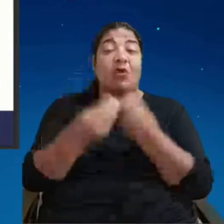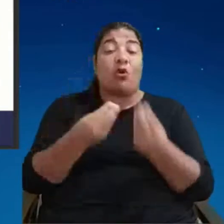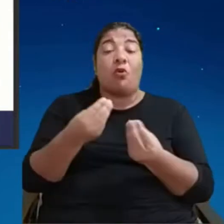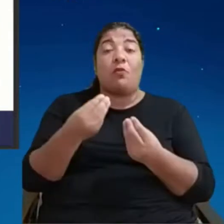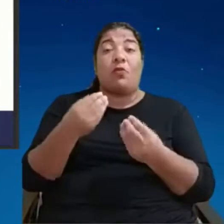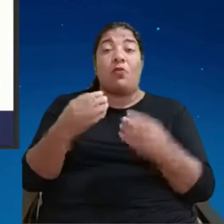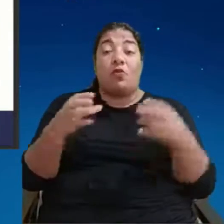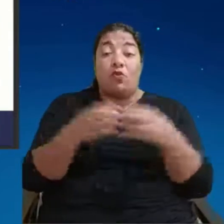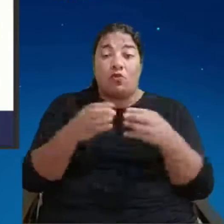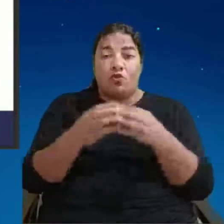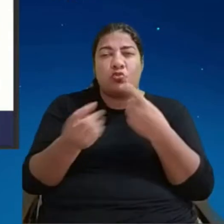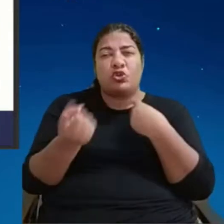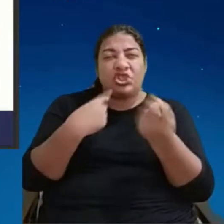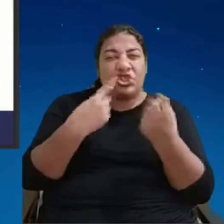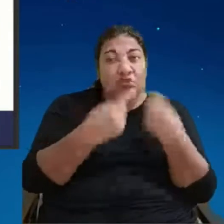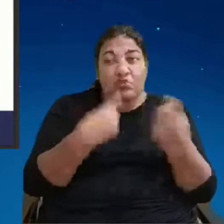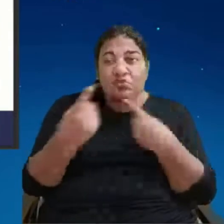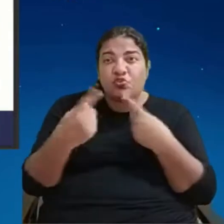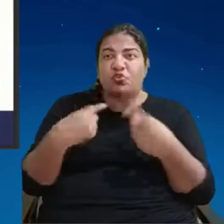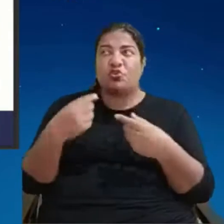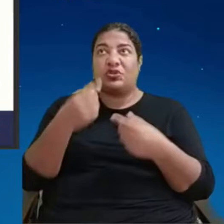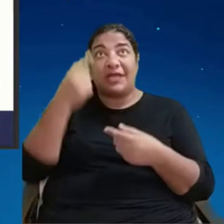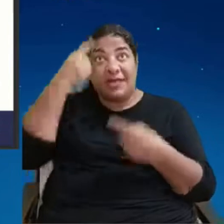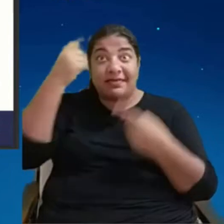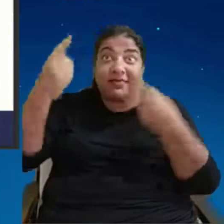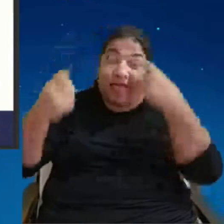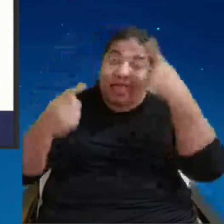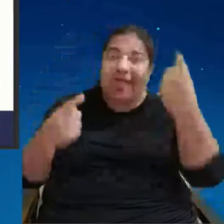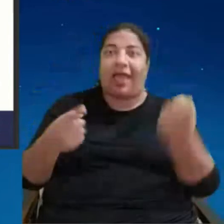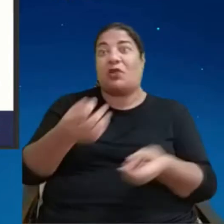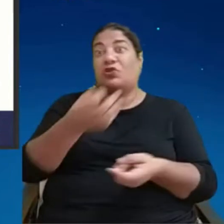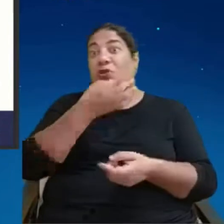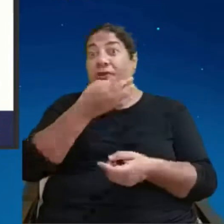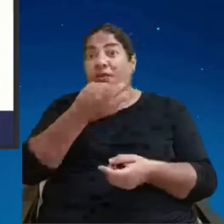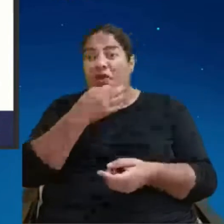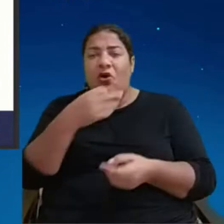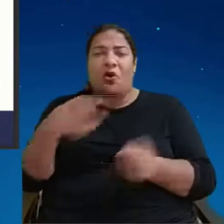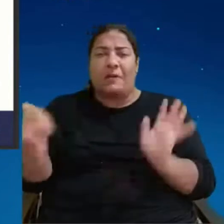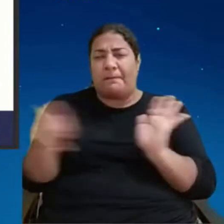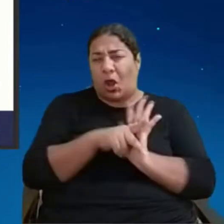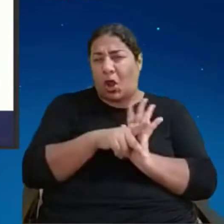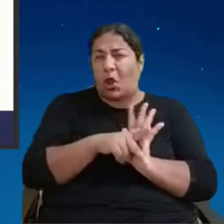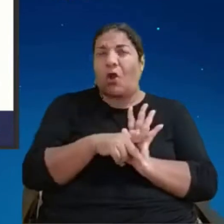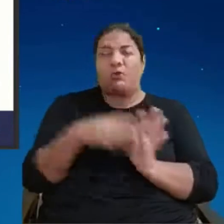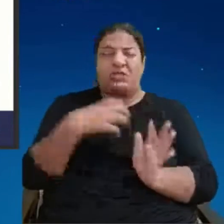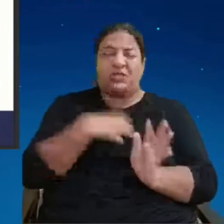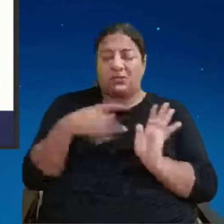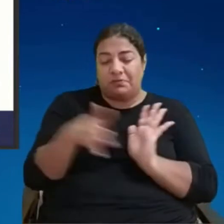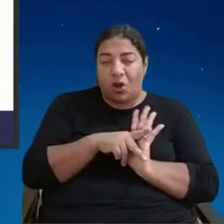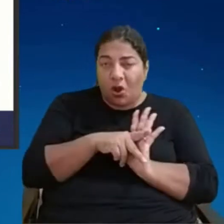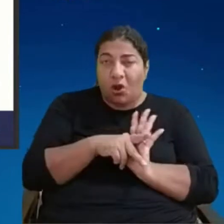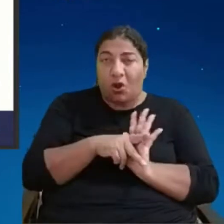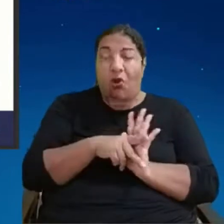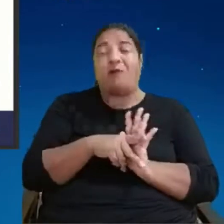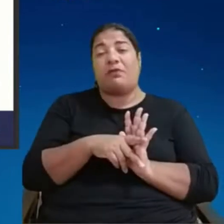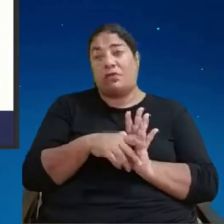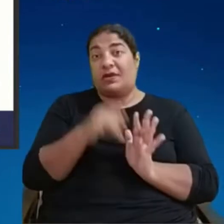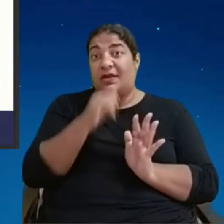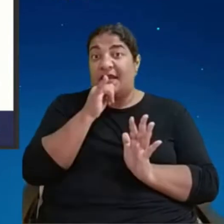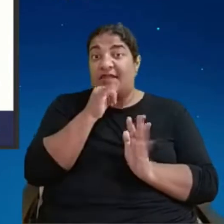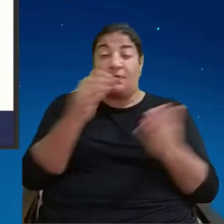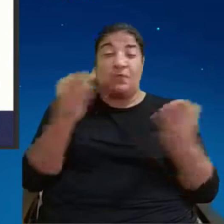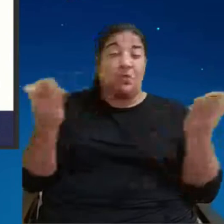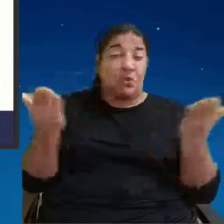da possibilidade, do pertencimento, de engajar. Vocês têm noção hoje que os candidatos olham a